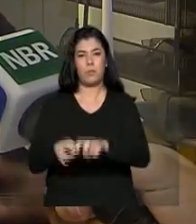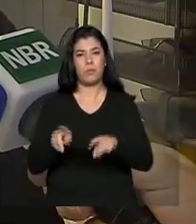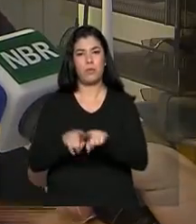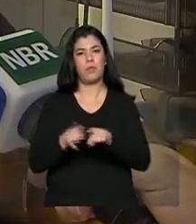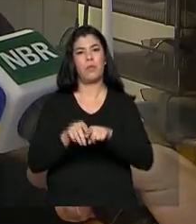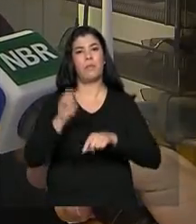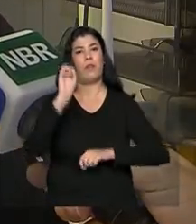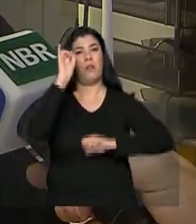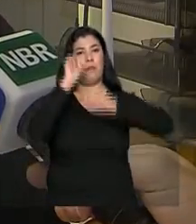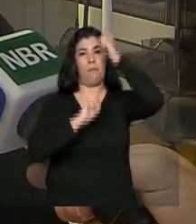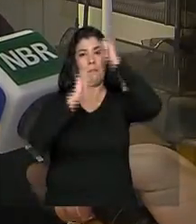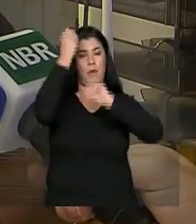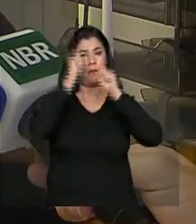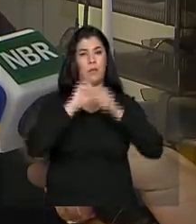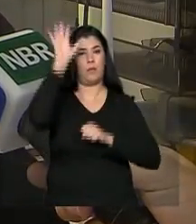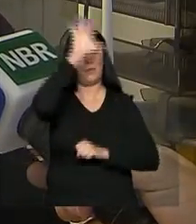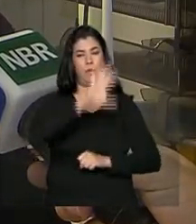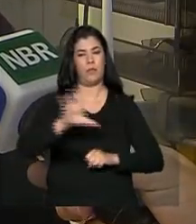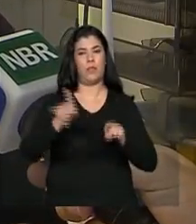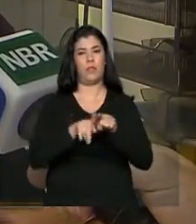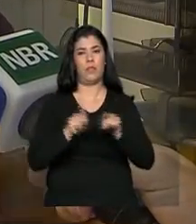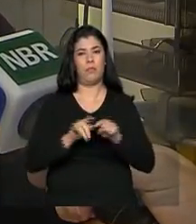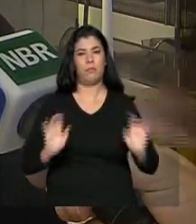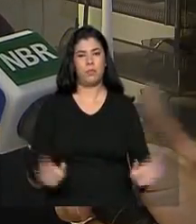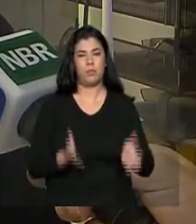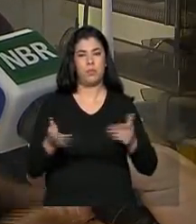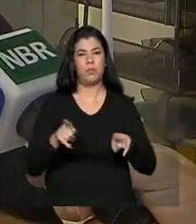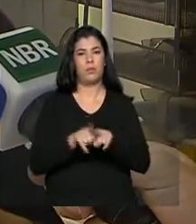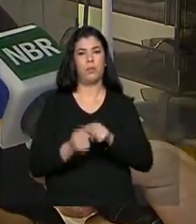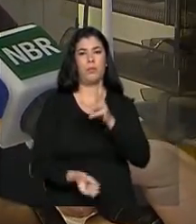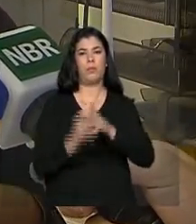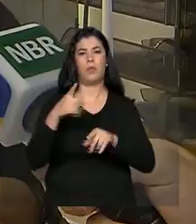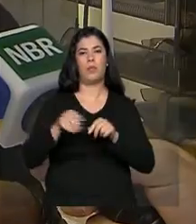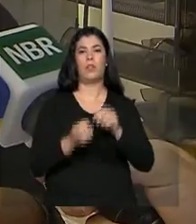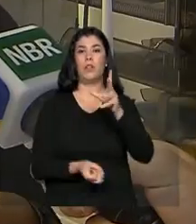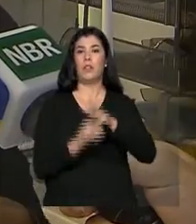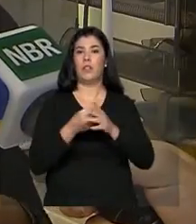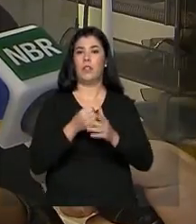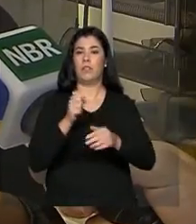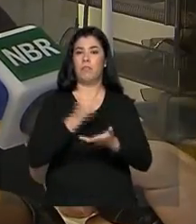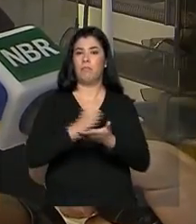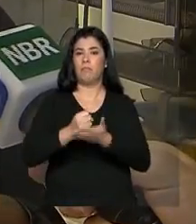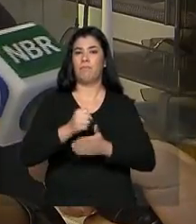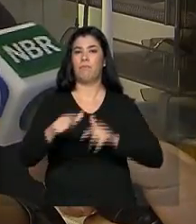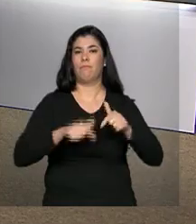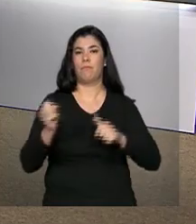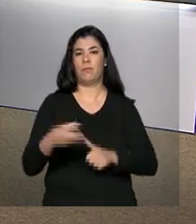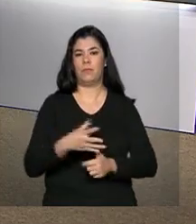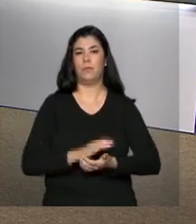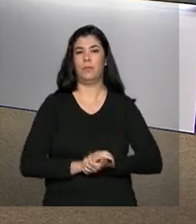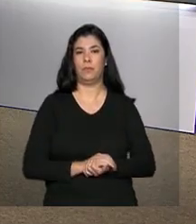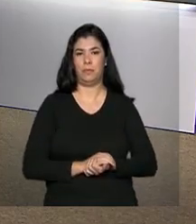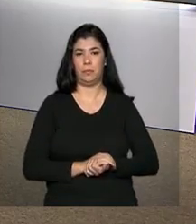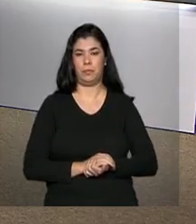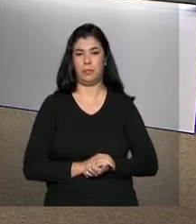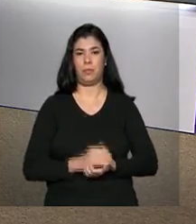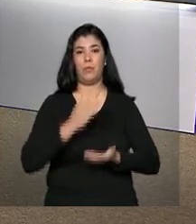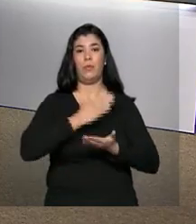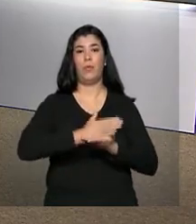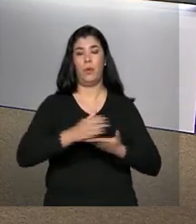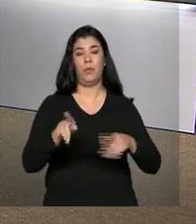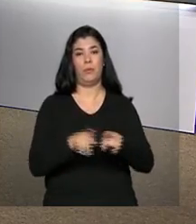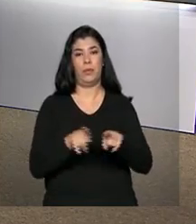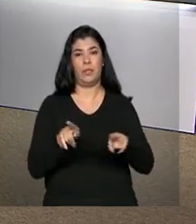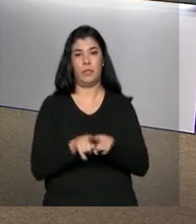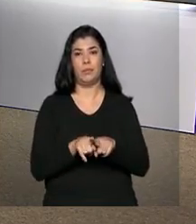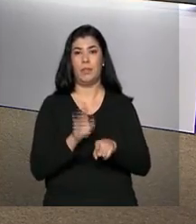indústria nacional porque estimula a demanda, estimula a produção e gera empregos e renda para os nossos trabalhadores. E começa daqui a